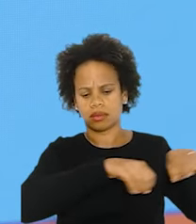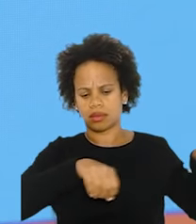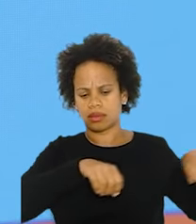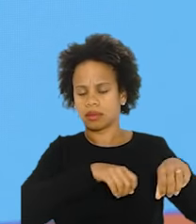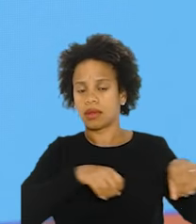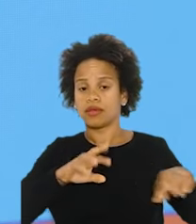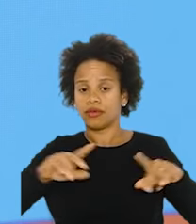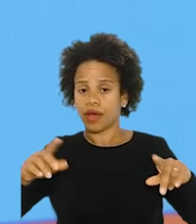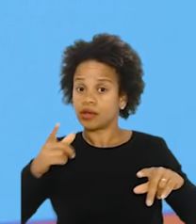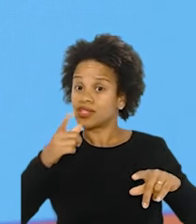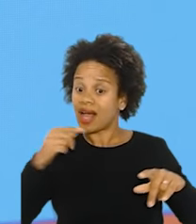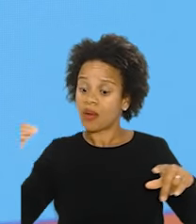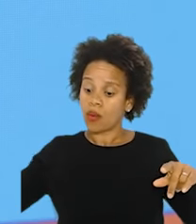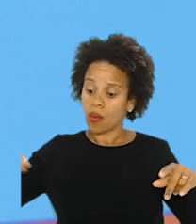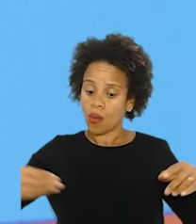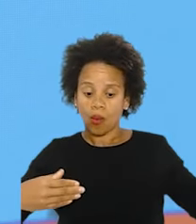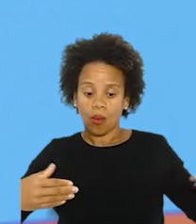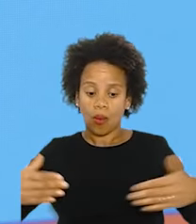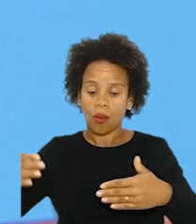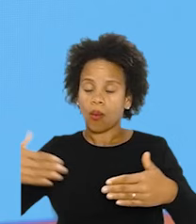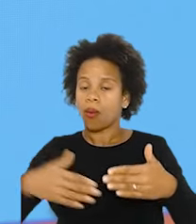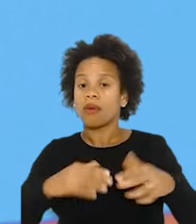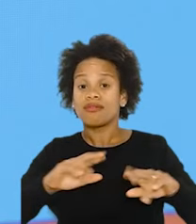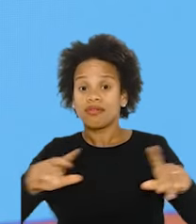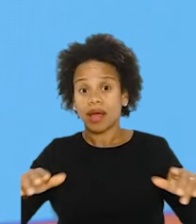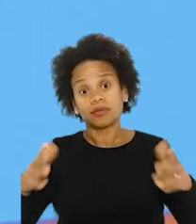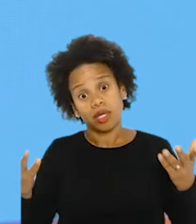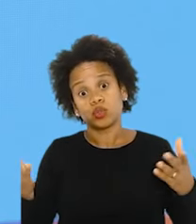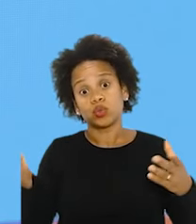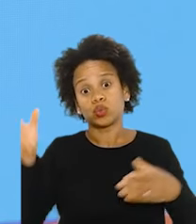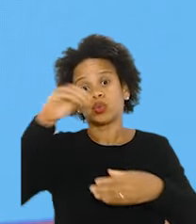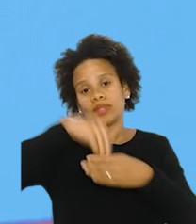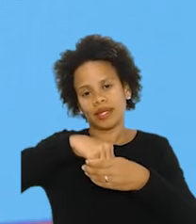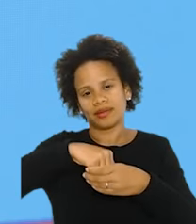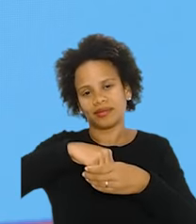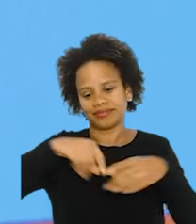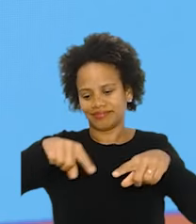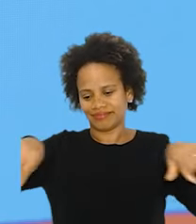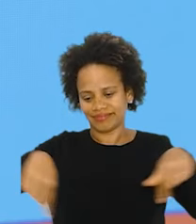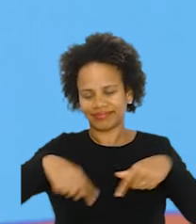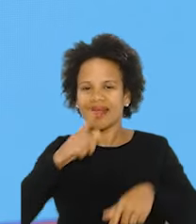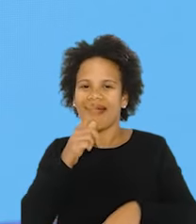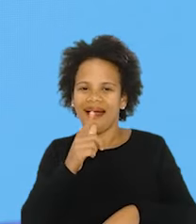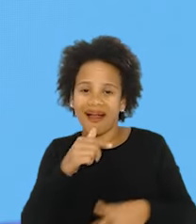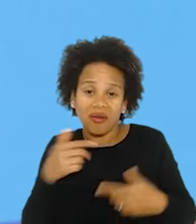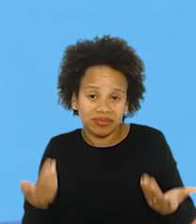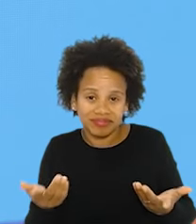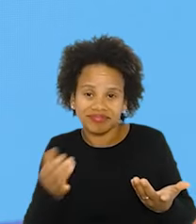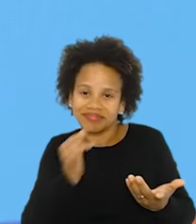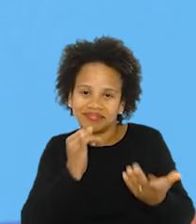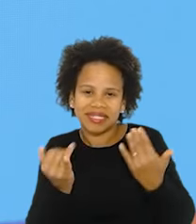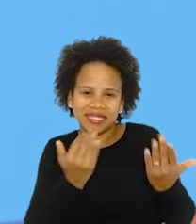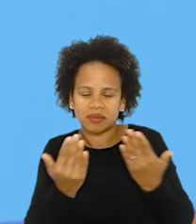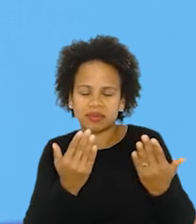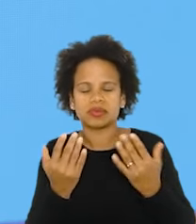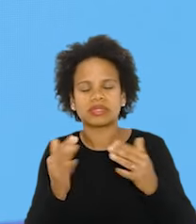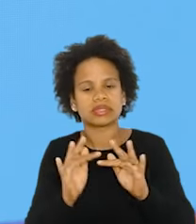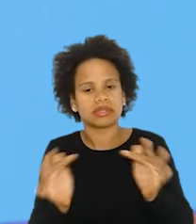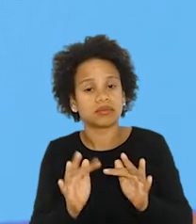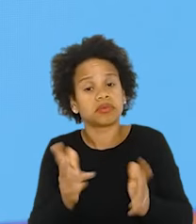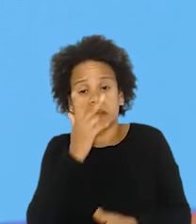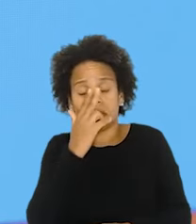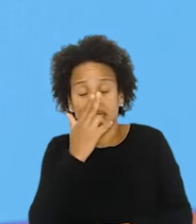d'água é a mesma coisa nesse caso tá um exemplo bem eh didático assim mas é bem bem parecido né porque tudo vai